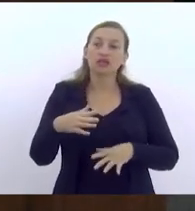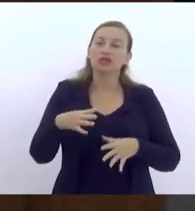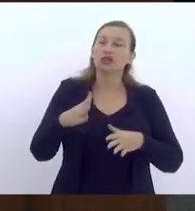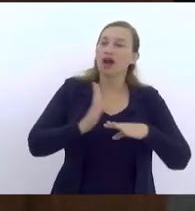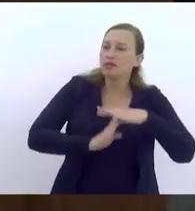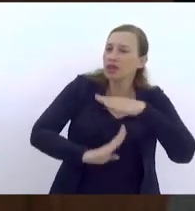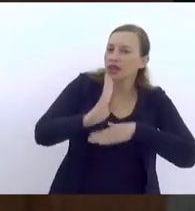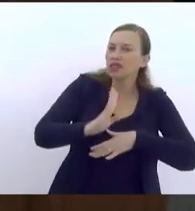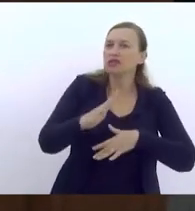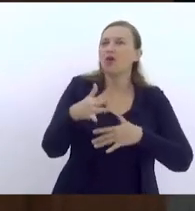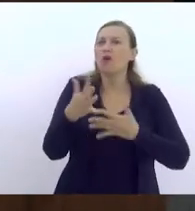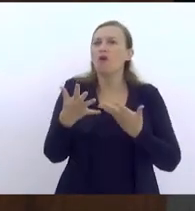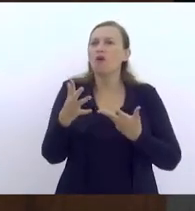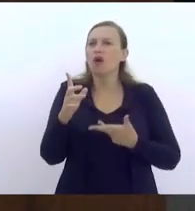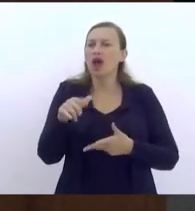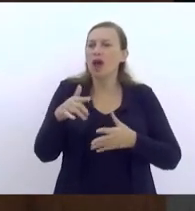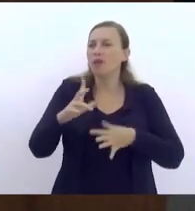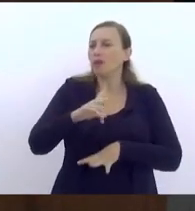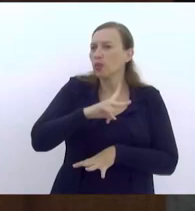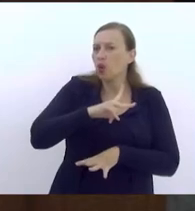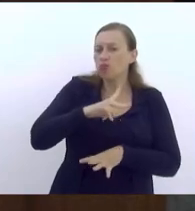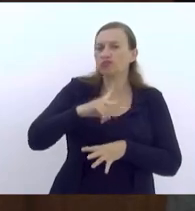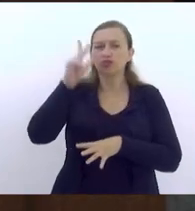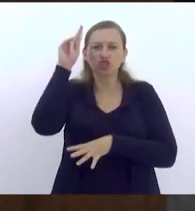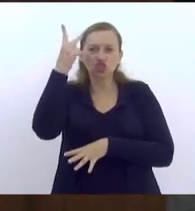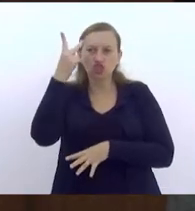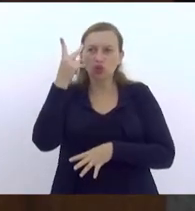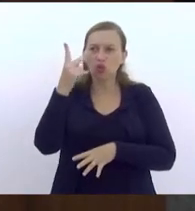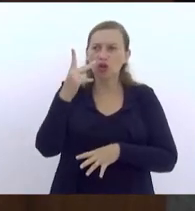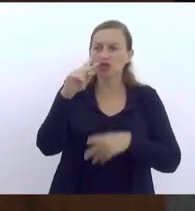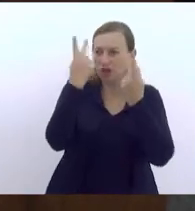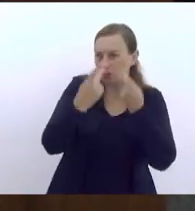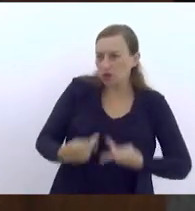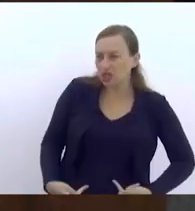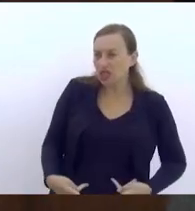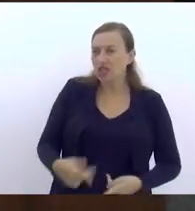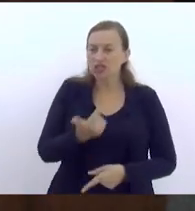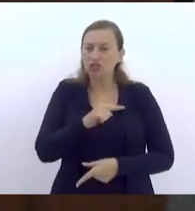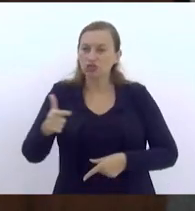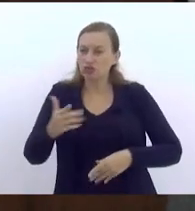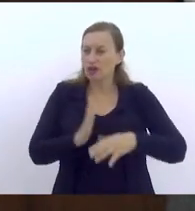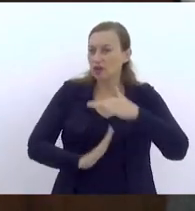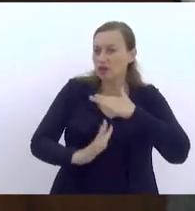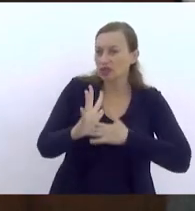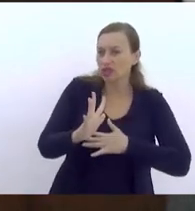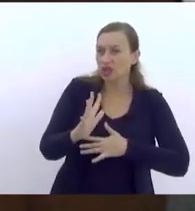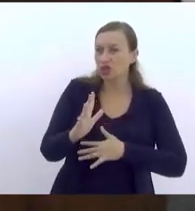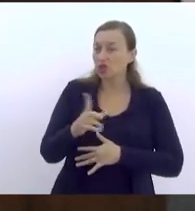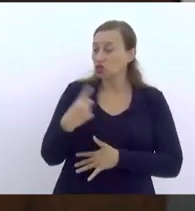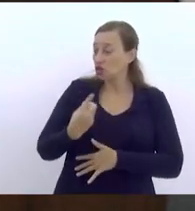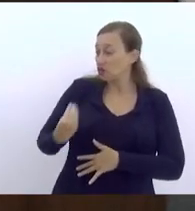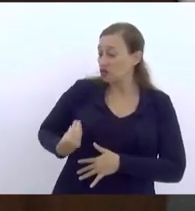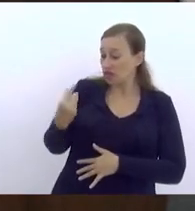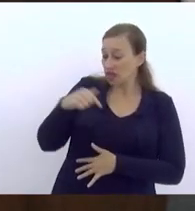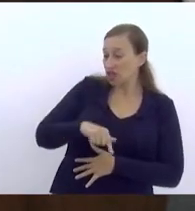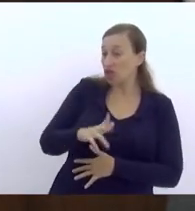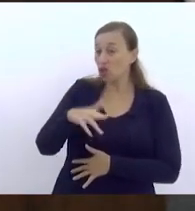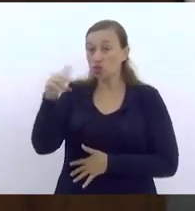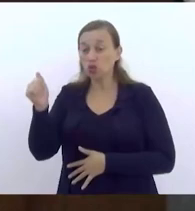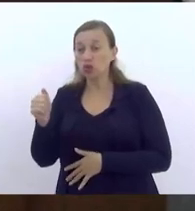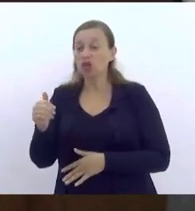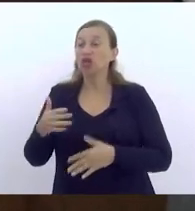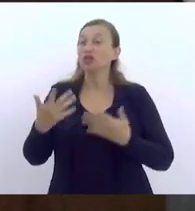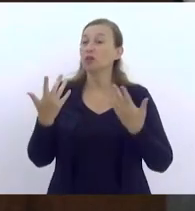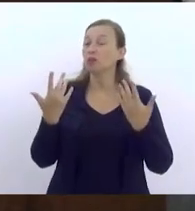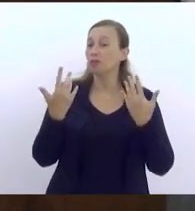migração é a própria história da humanidade. Sem migração, nenhum de nós estaríamos aqui. Então, referenciar cada vez